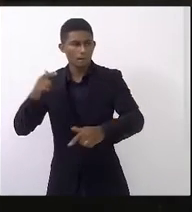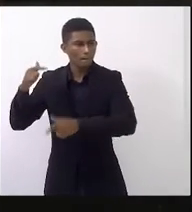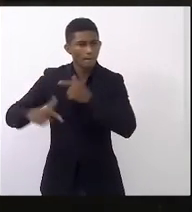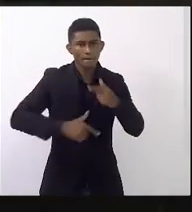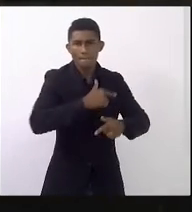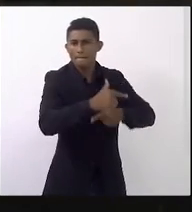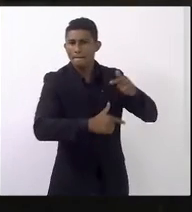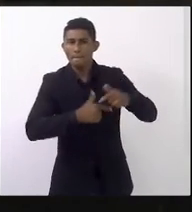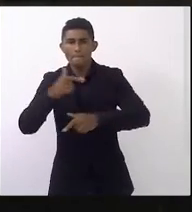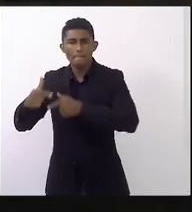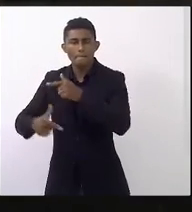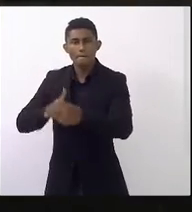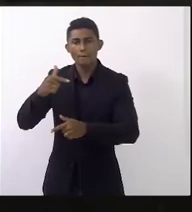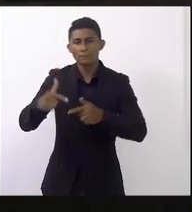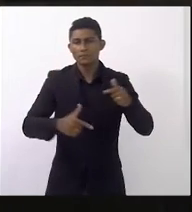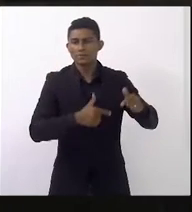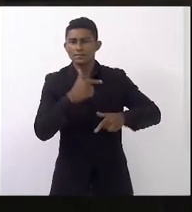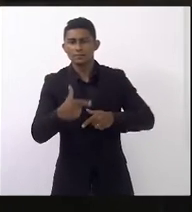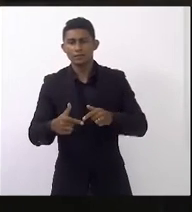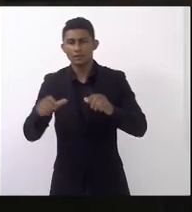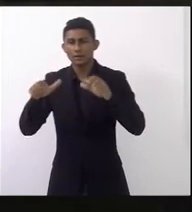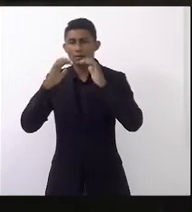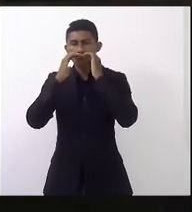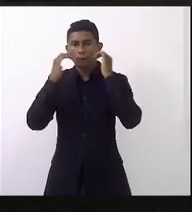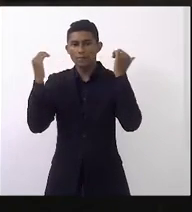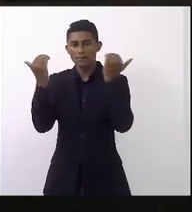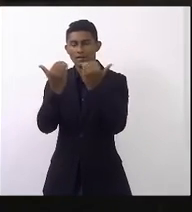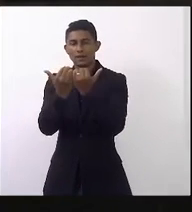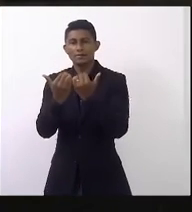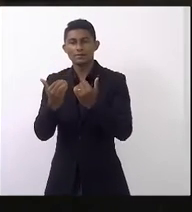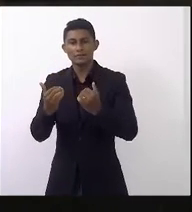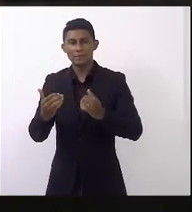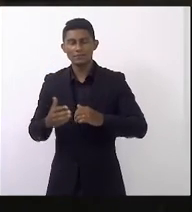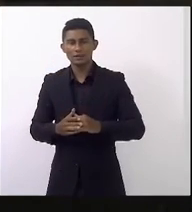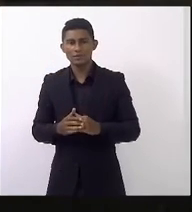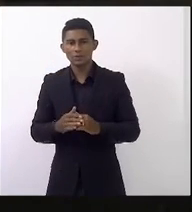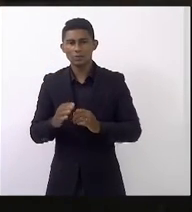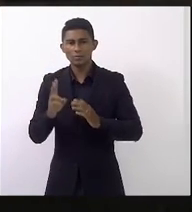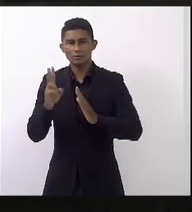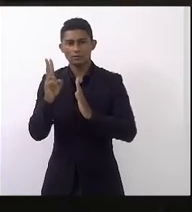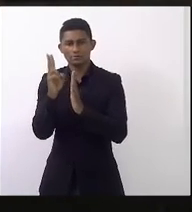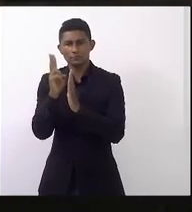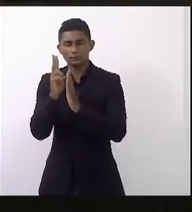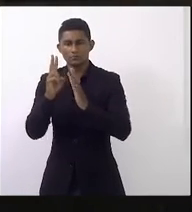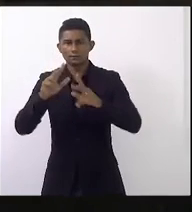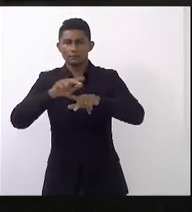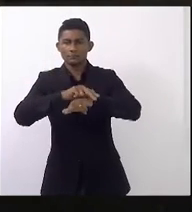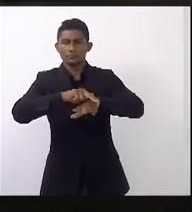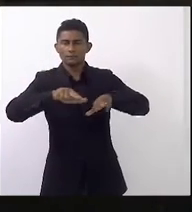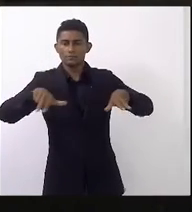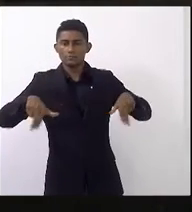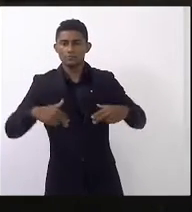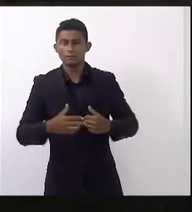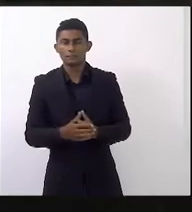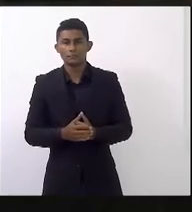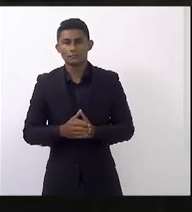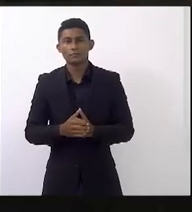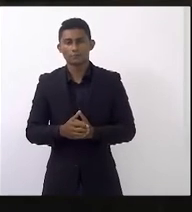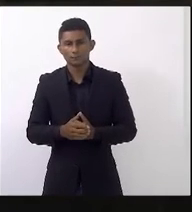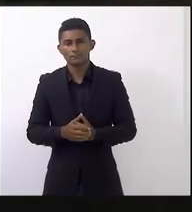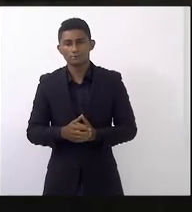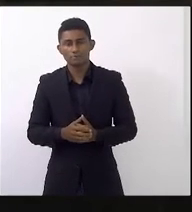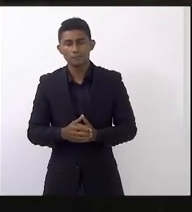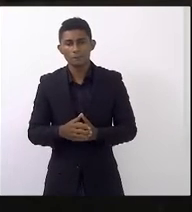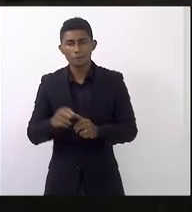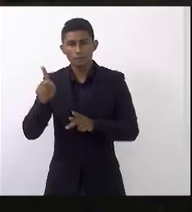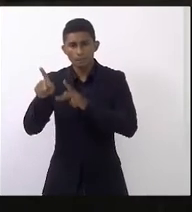em quilombos, em comunidades caiçaras. Nesse sentido, é fundamental que reconheçamos que esses